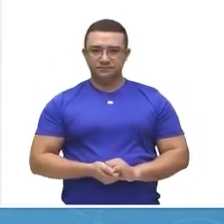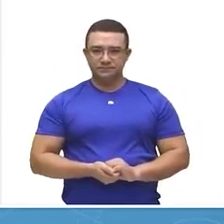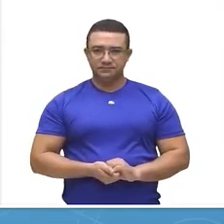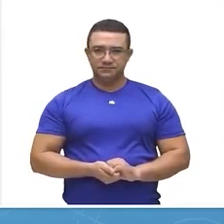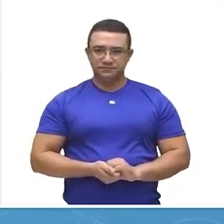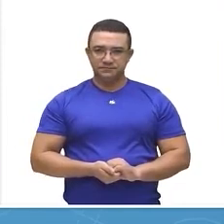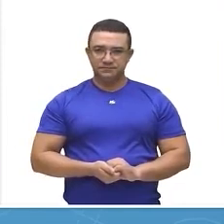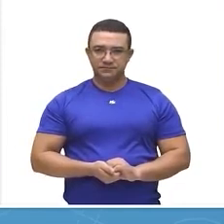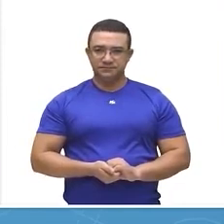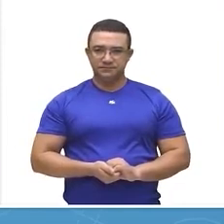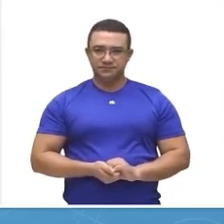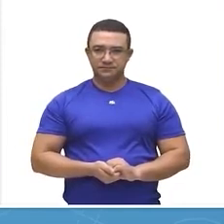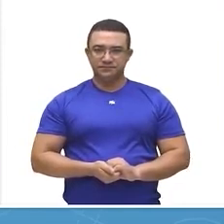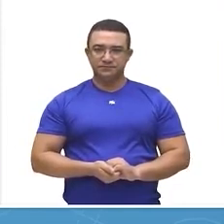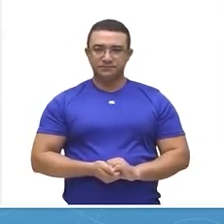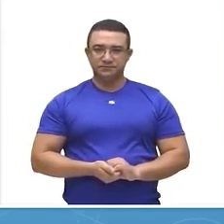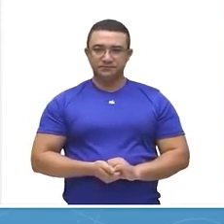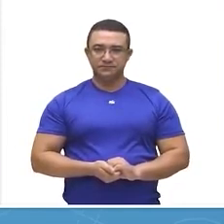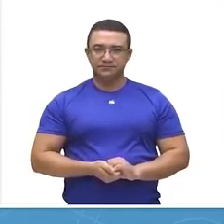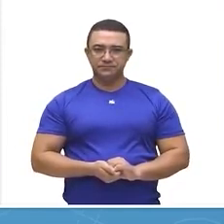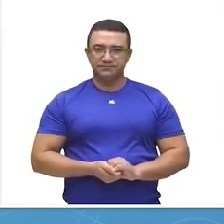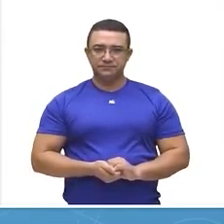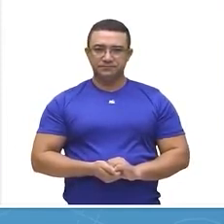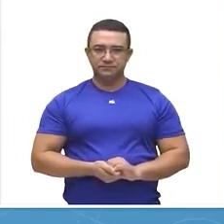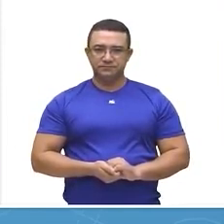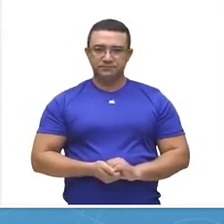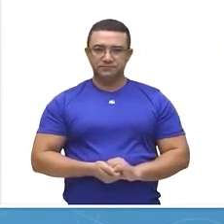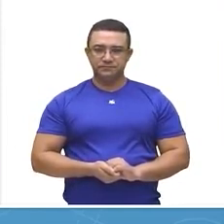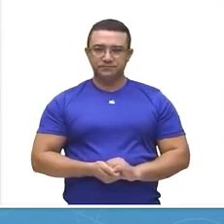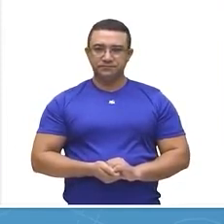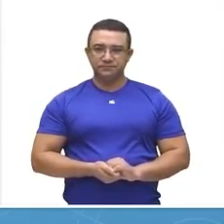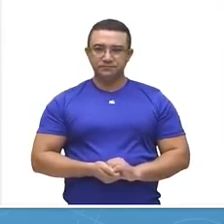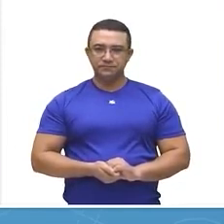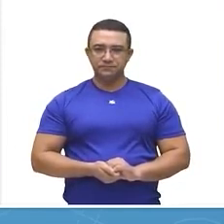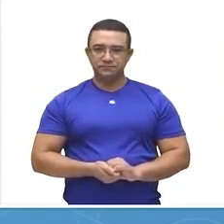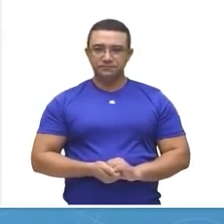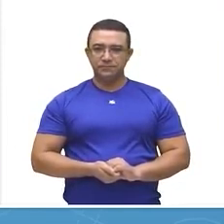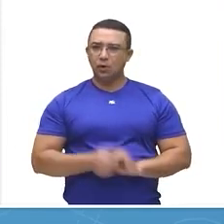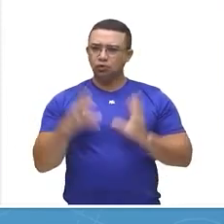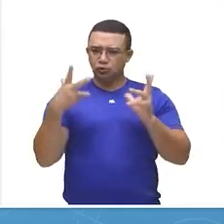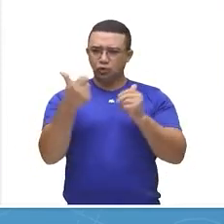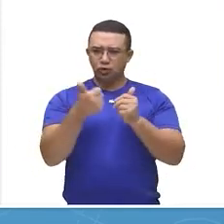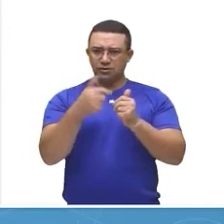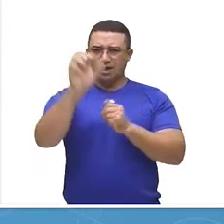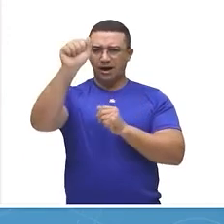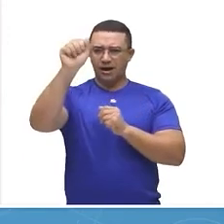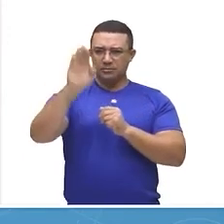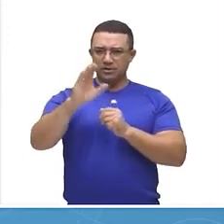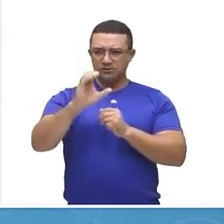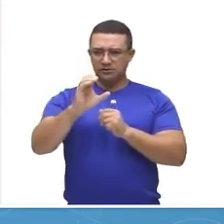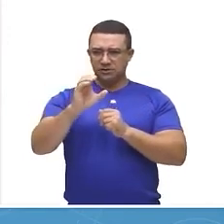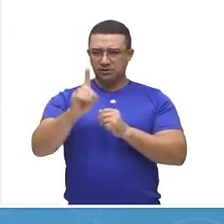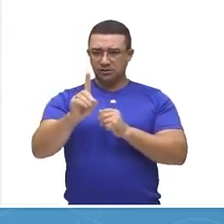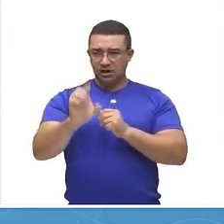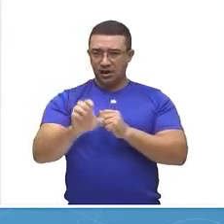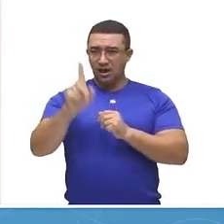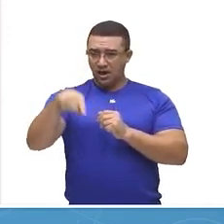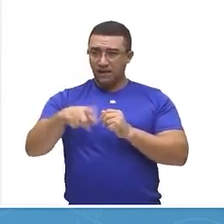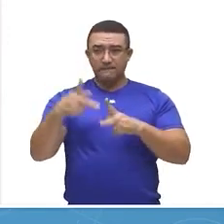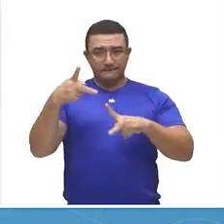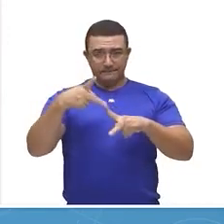falar de um local bem exato. E a letra E, on, que também, né, é uma preposição de lugar, só que é um